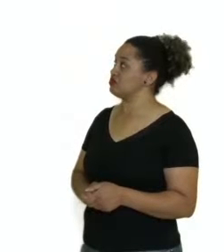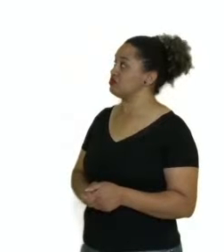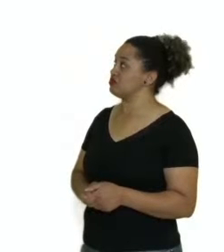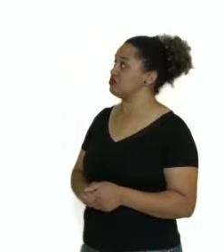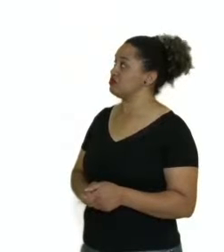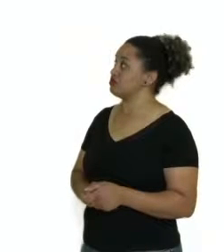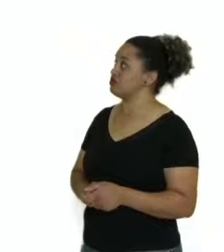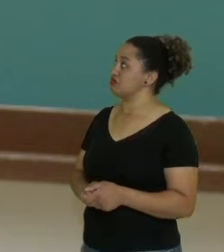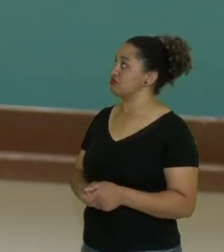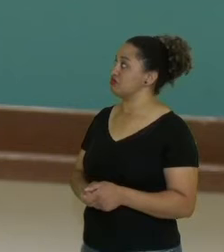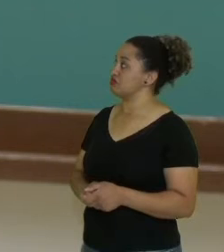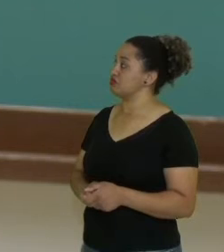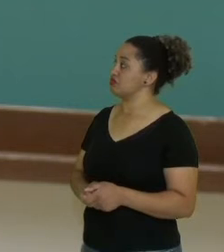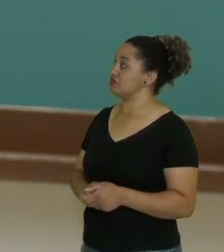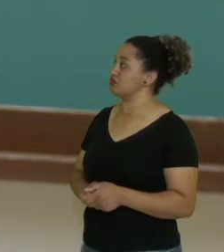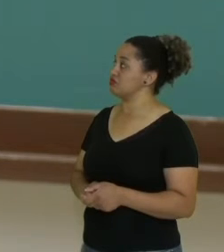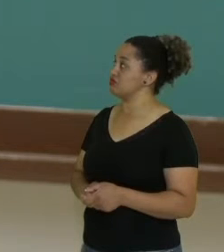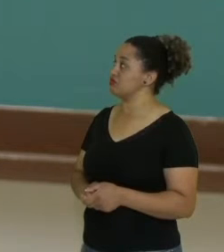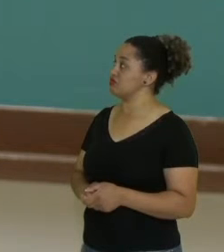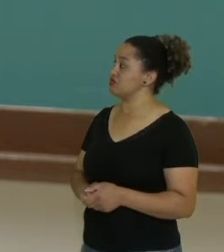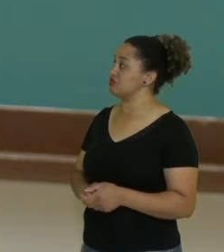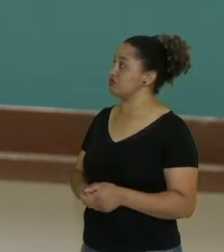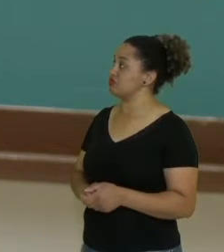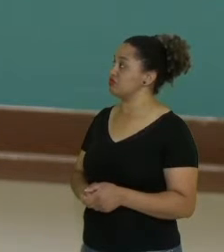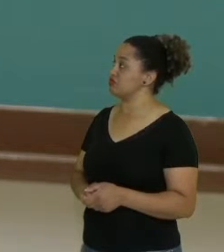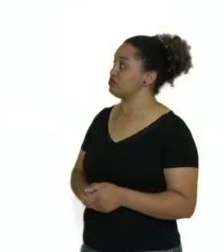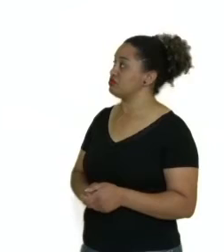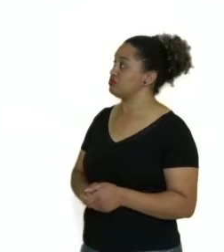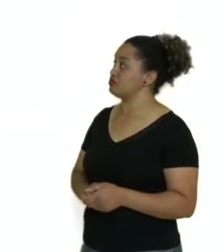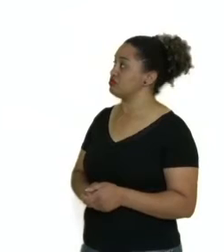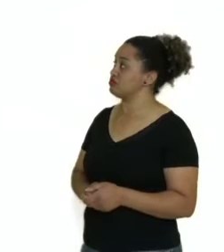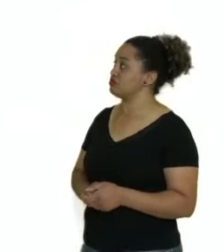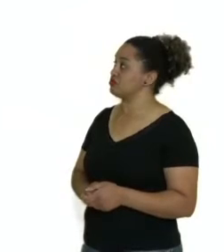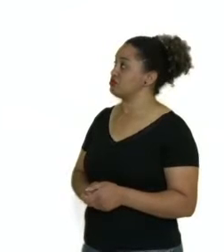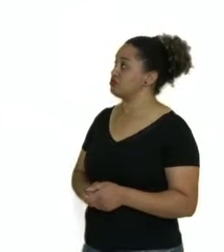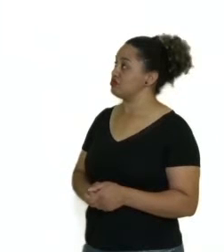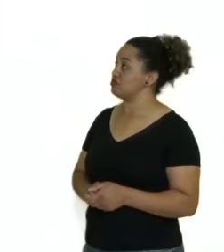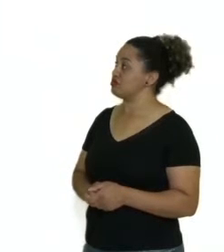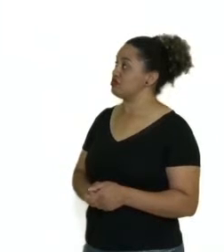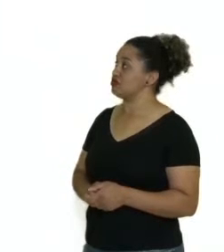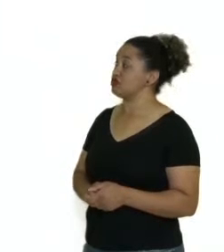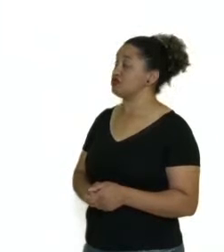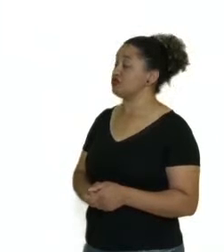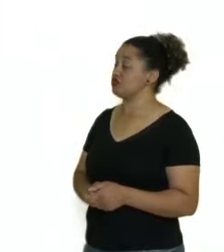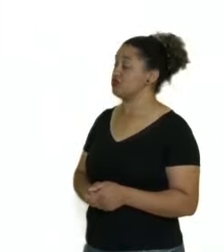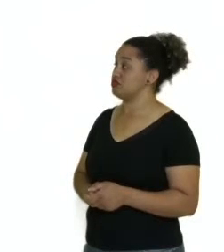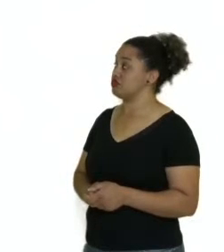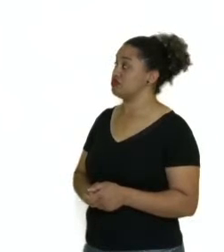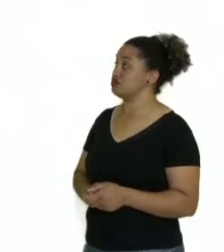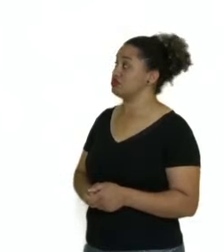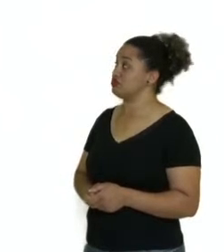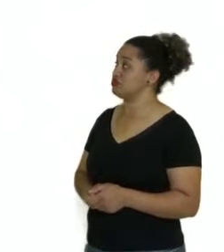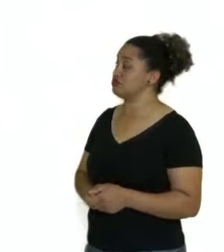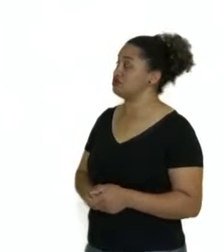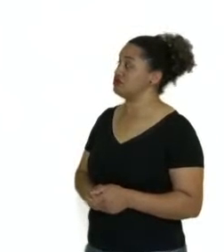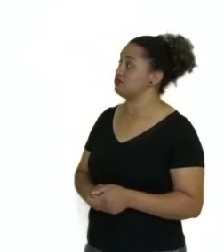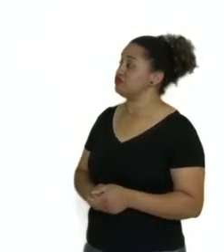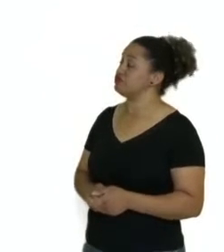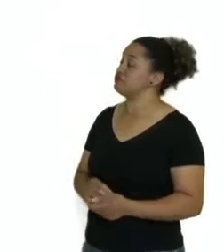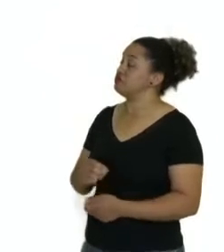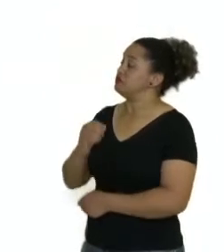torna-se um fundo para investimentos em transporte público. A segunda proposta relaciona-se justamente ao transporte